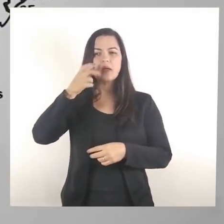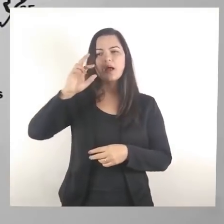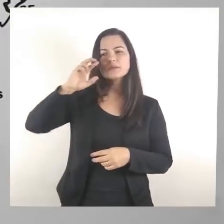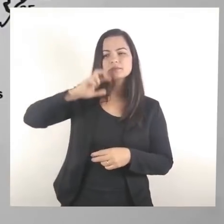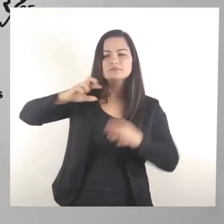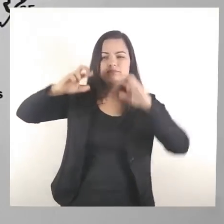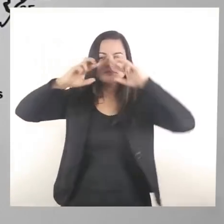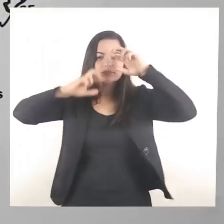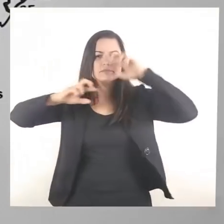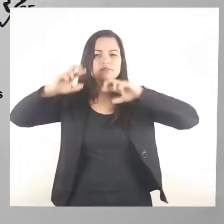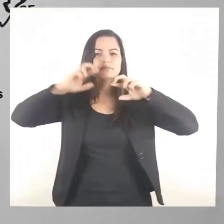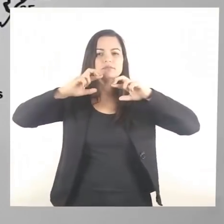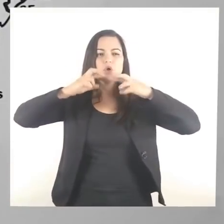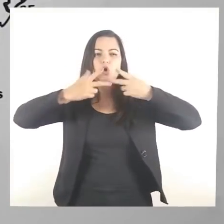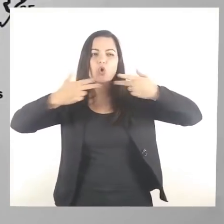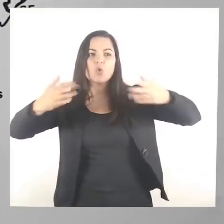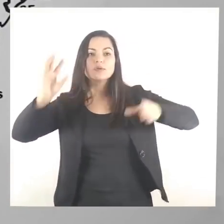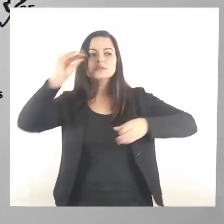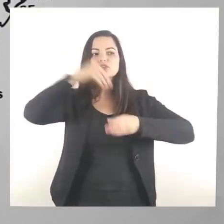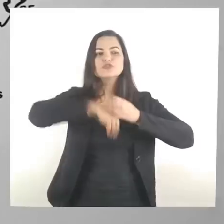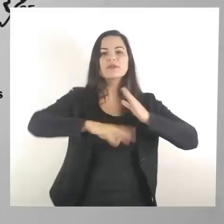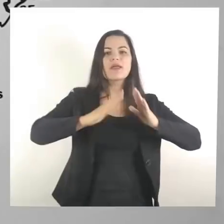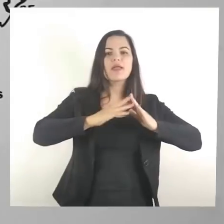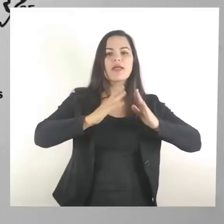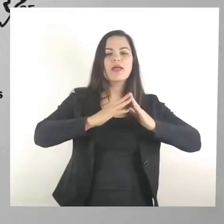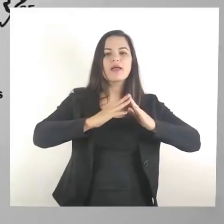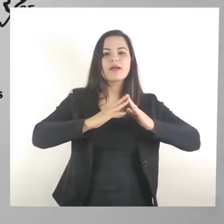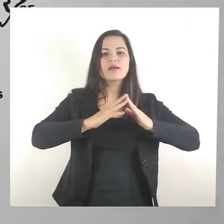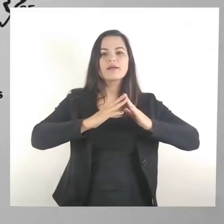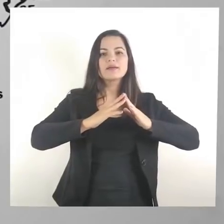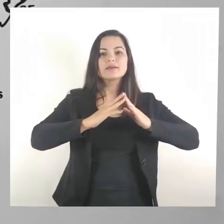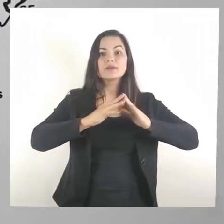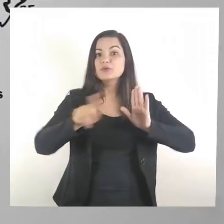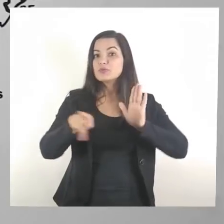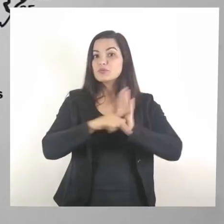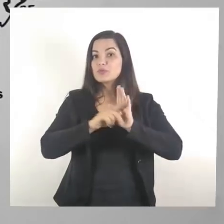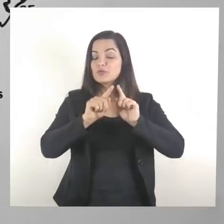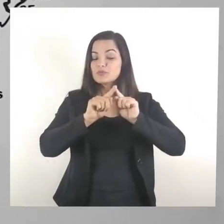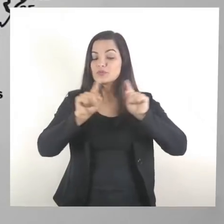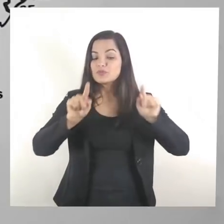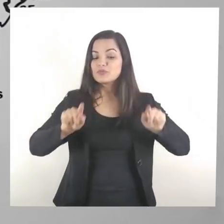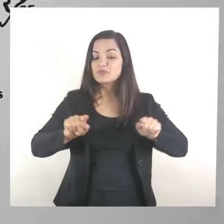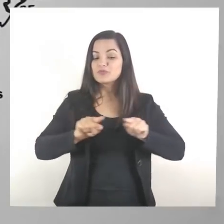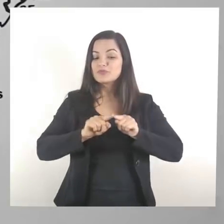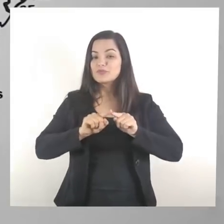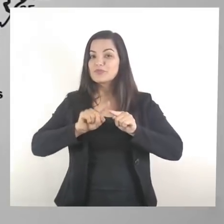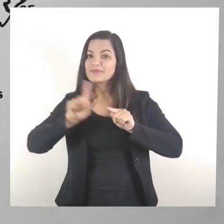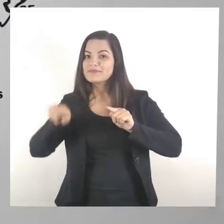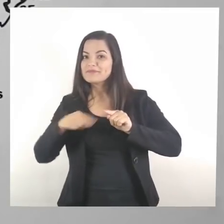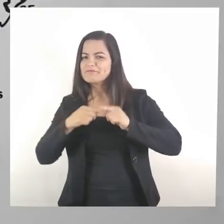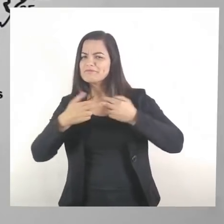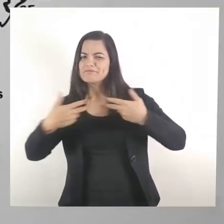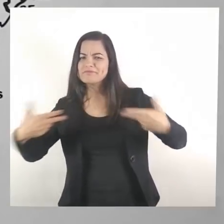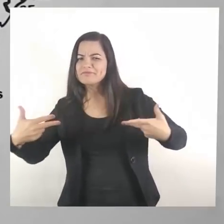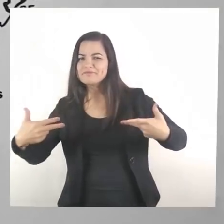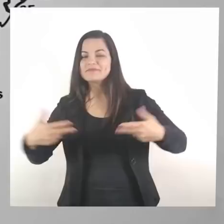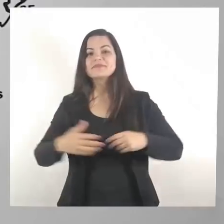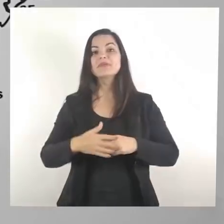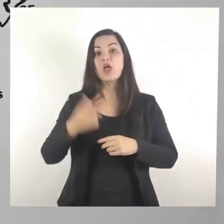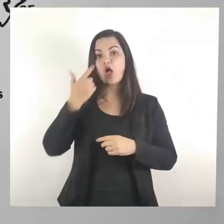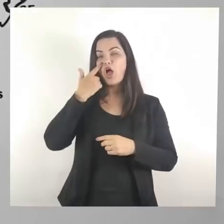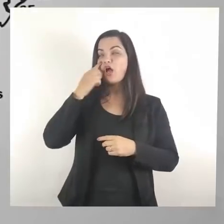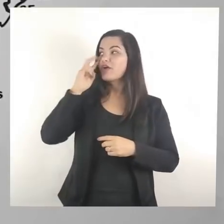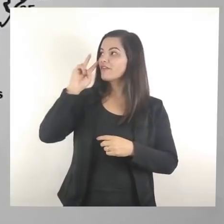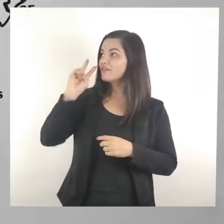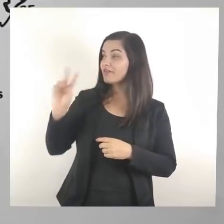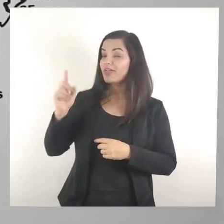figuras geométricas. O que você descobriu? Então observem as imagens que eu trouxe. Eu pedi